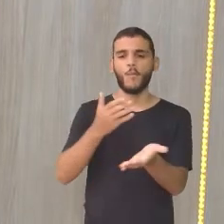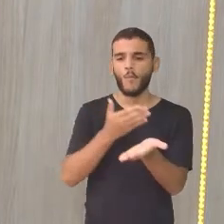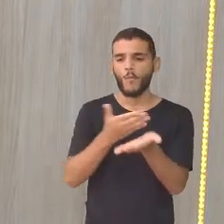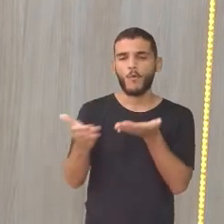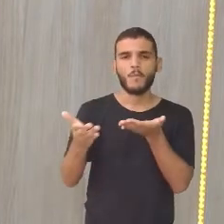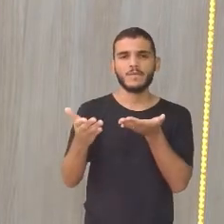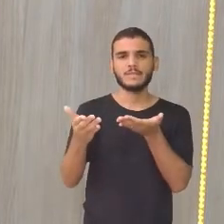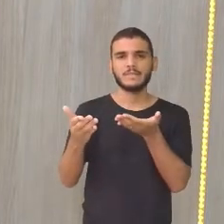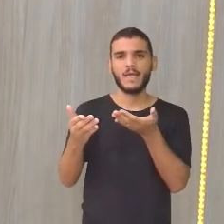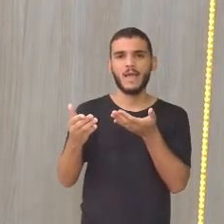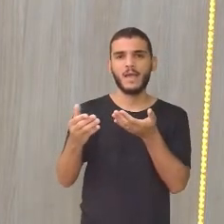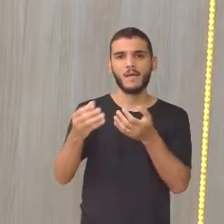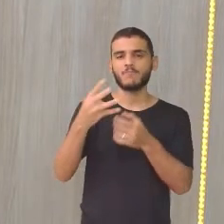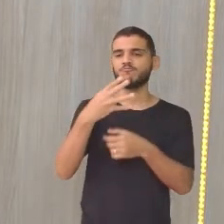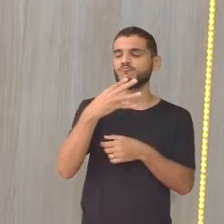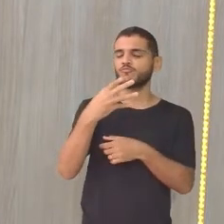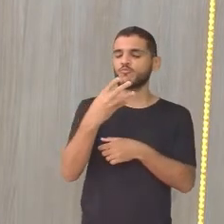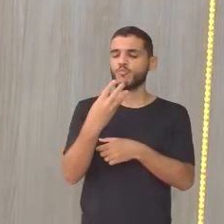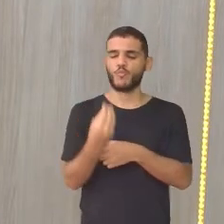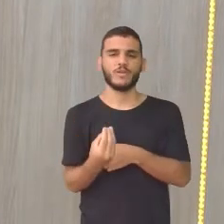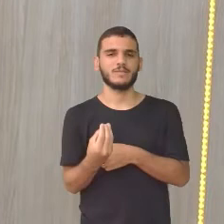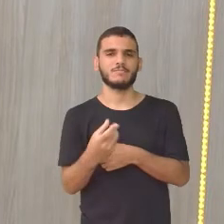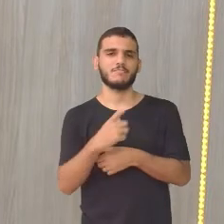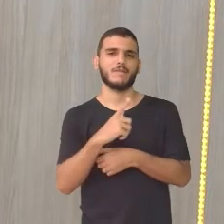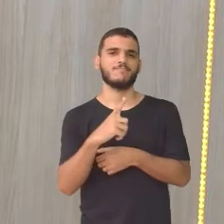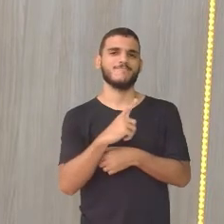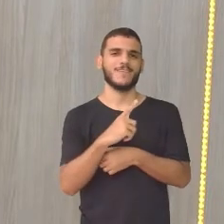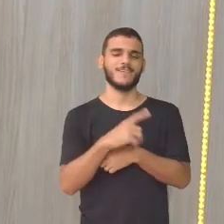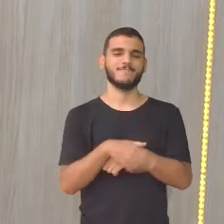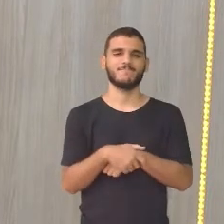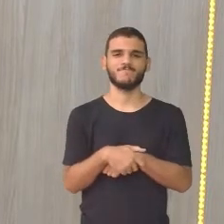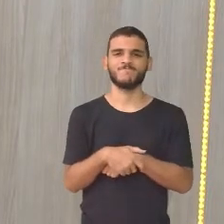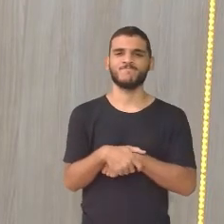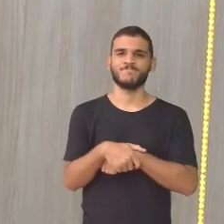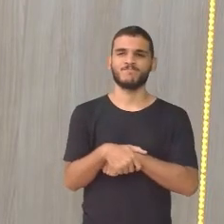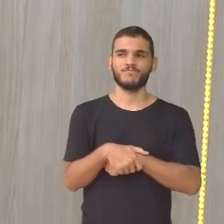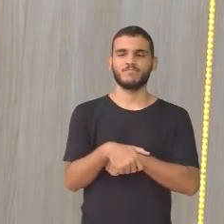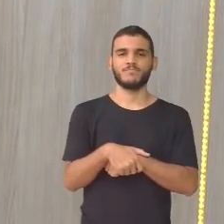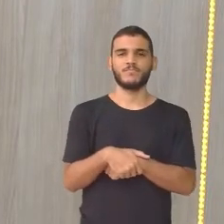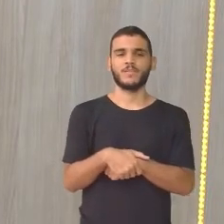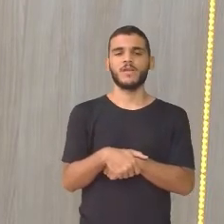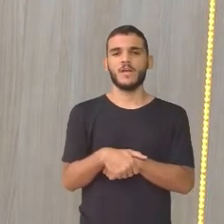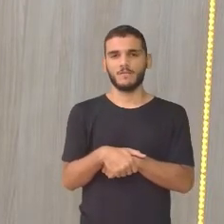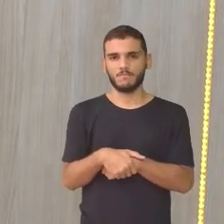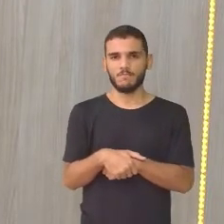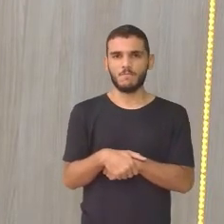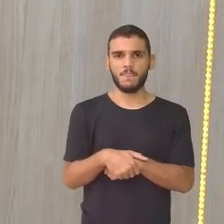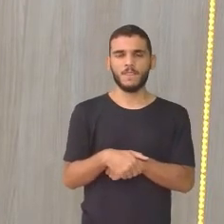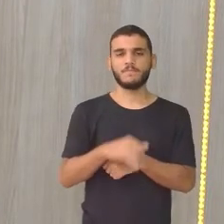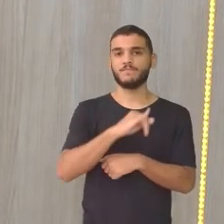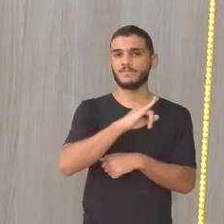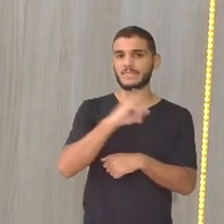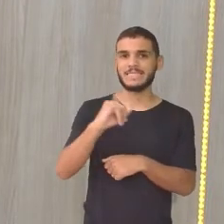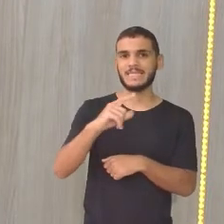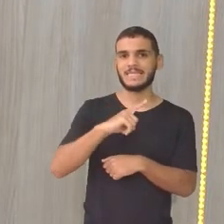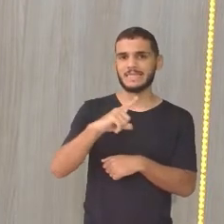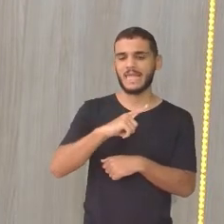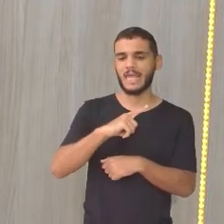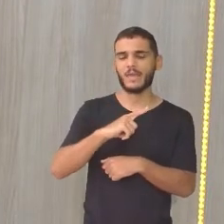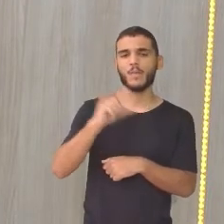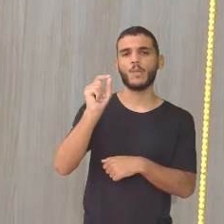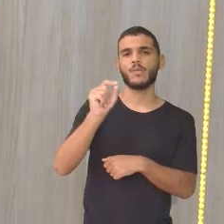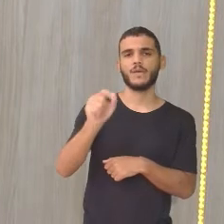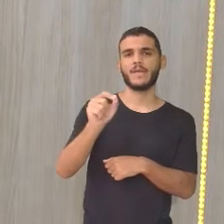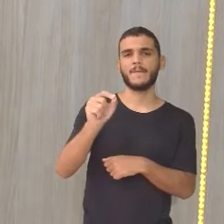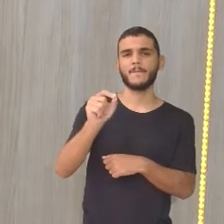ficar parados. Temos que fazer alguma coisa em nosso favor. E se tem algo que temos que fazer em nosso favor,